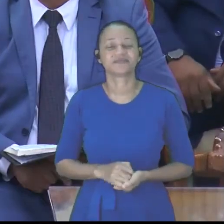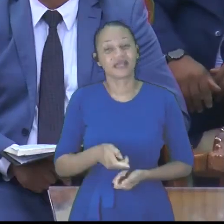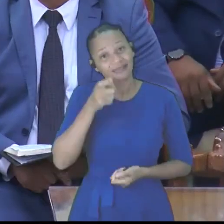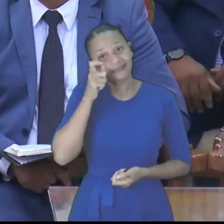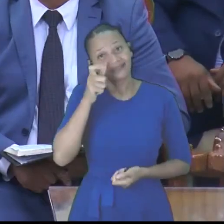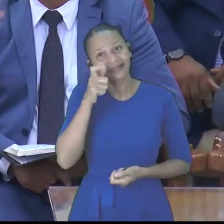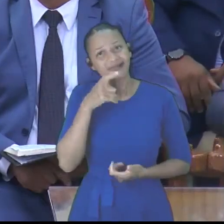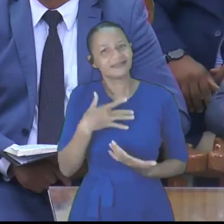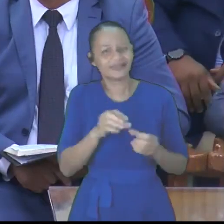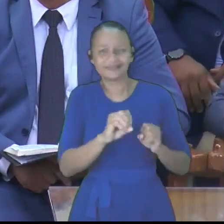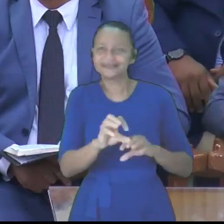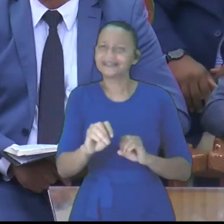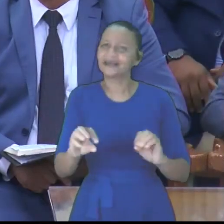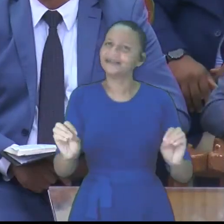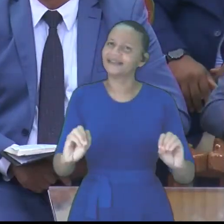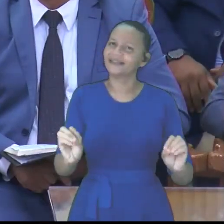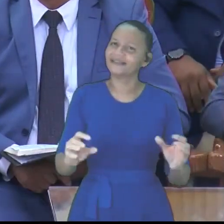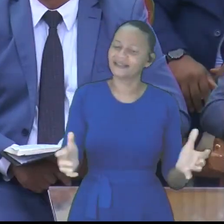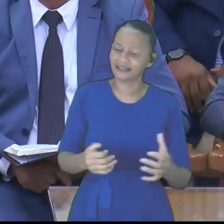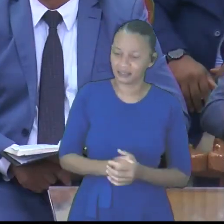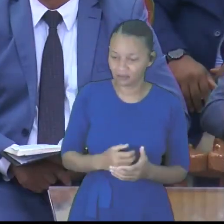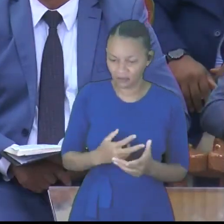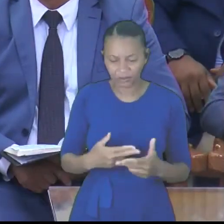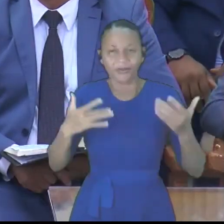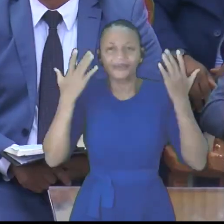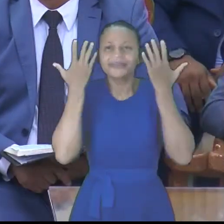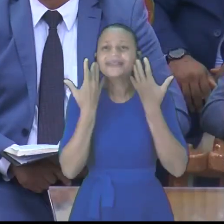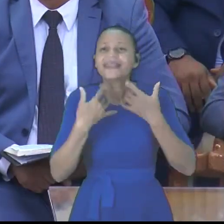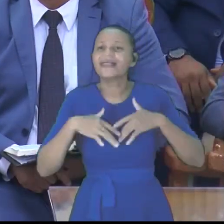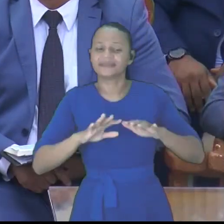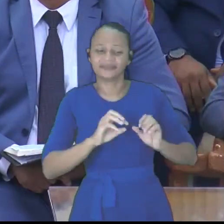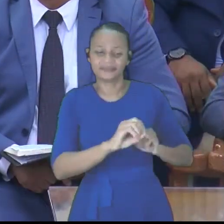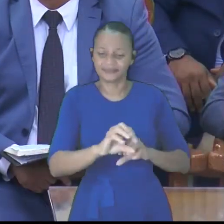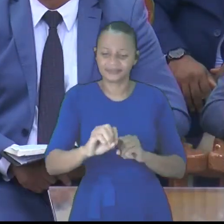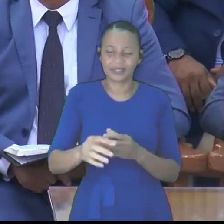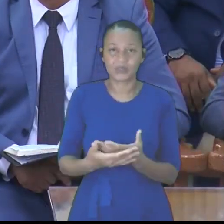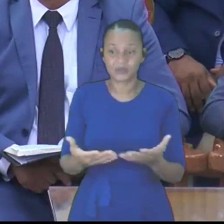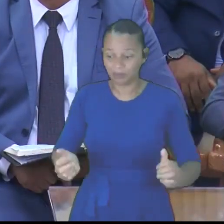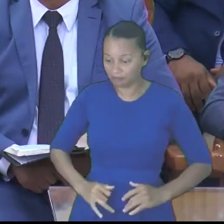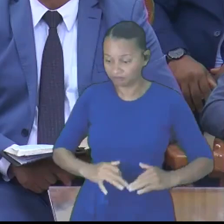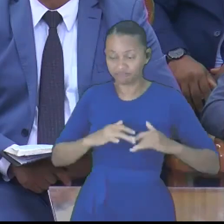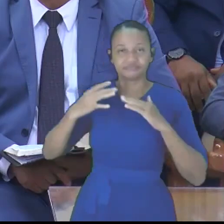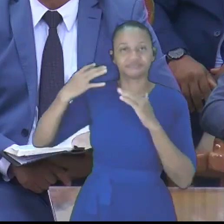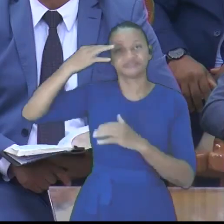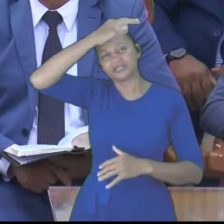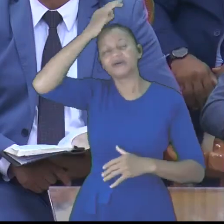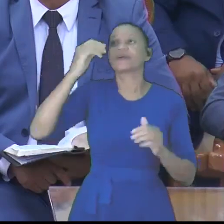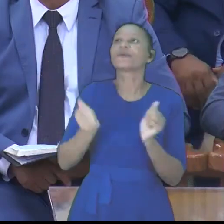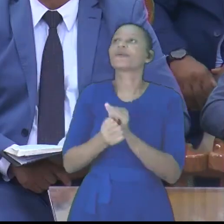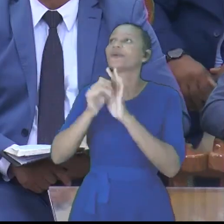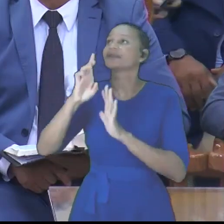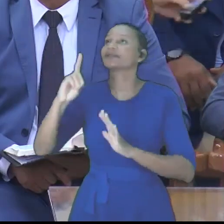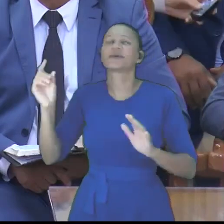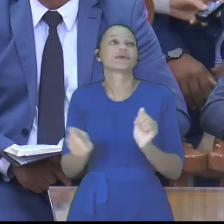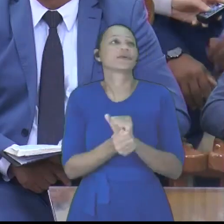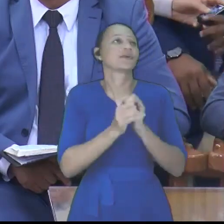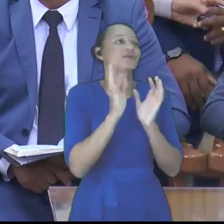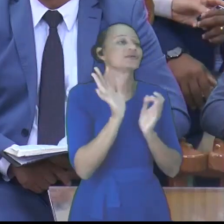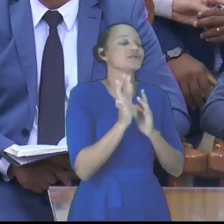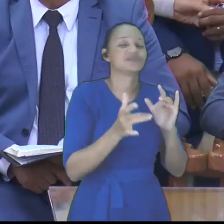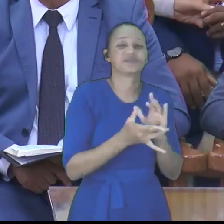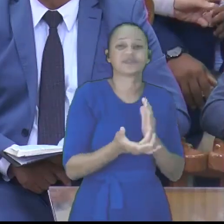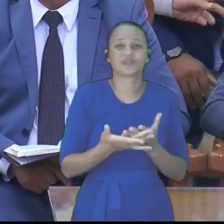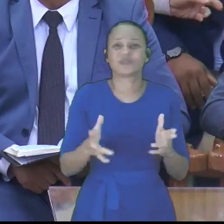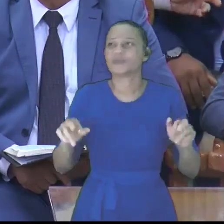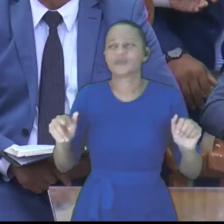Interessante que ninguém ensina isso, né? É uma coisa natural, ninguém ensina. Quando as pessoas se enchem do Espírito Santo, é glória a Deus e glória a